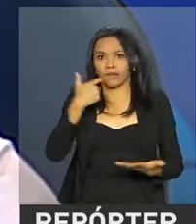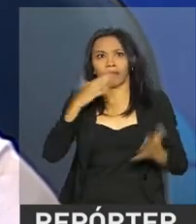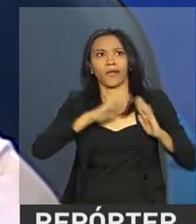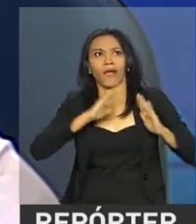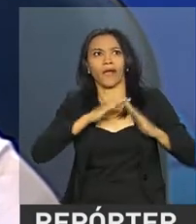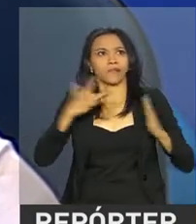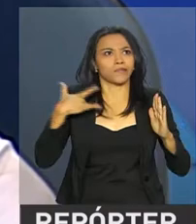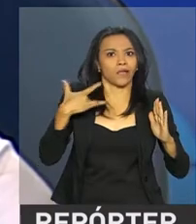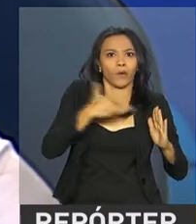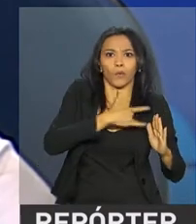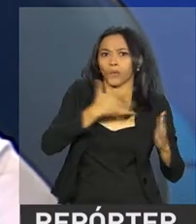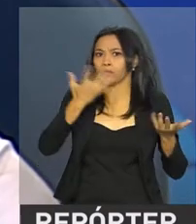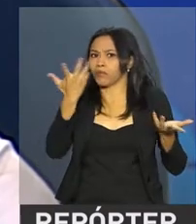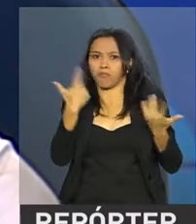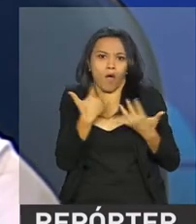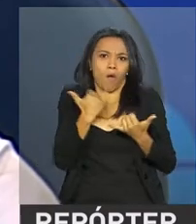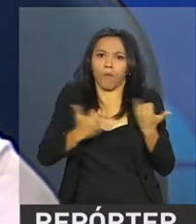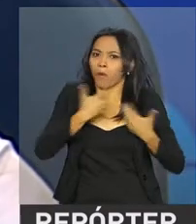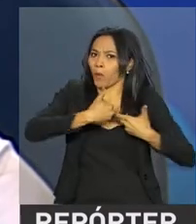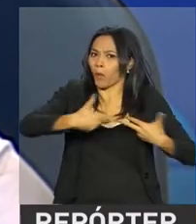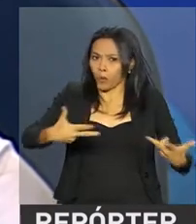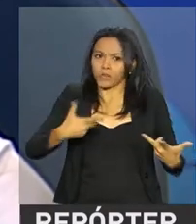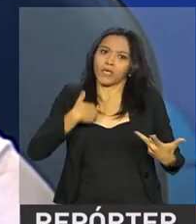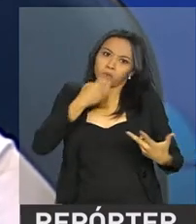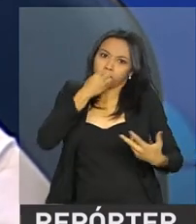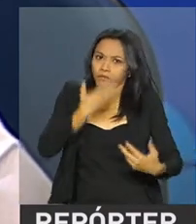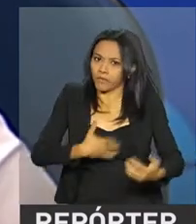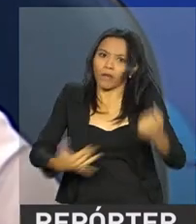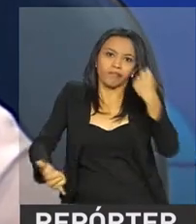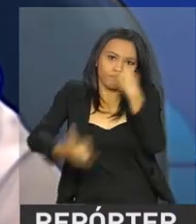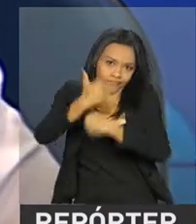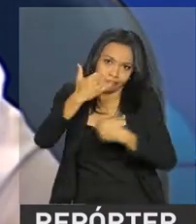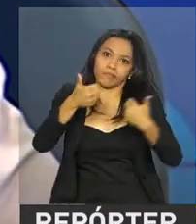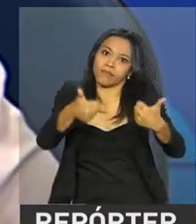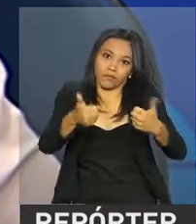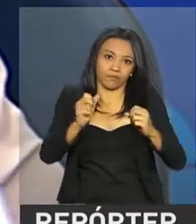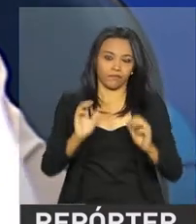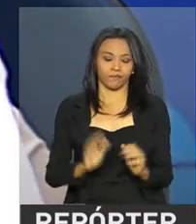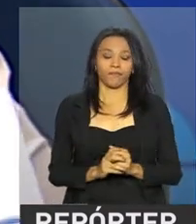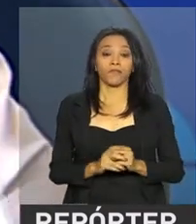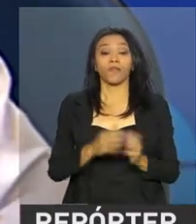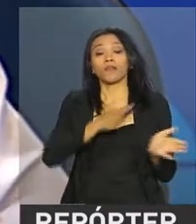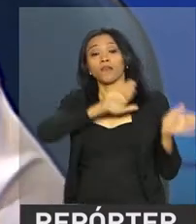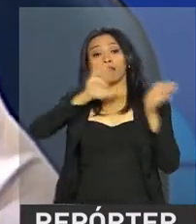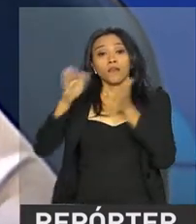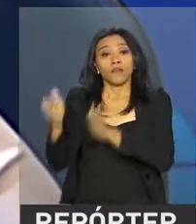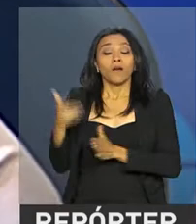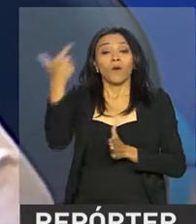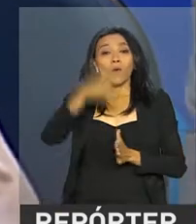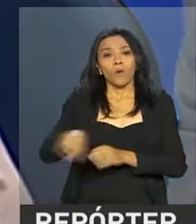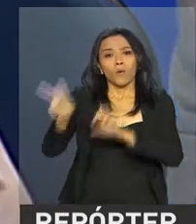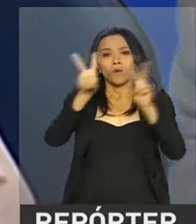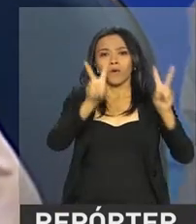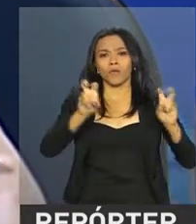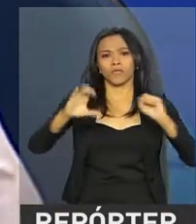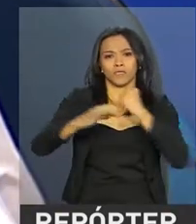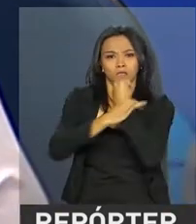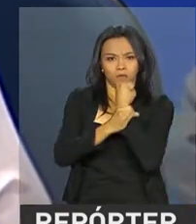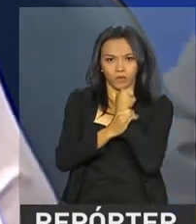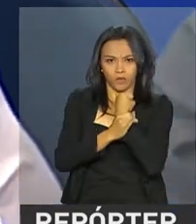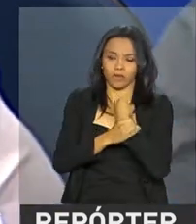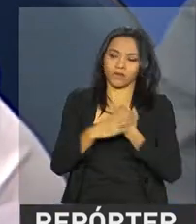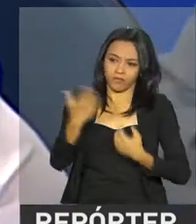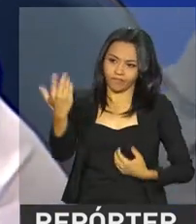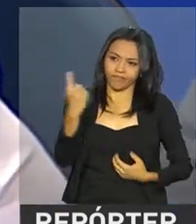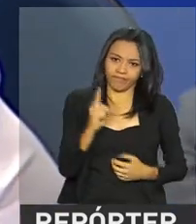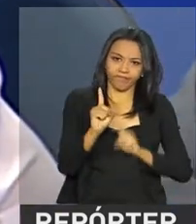casa, saúde, doença, algo que possa interferir nesse aspecto. Com relação à questão de segurança, eu preferia que o